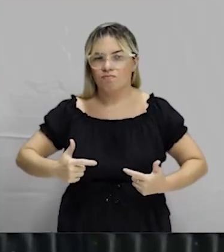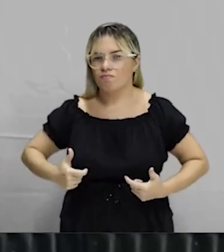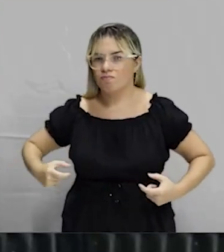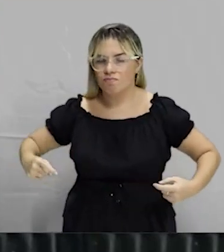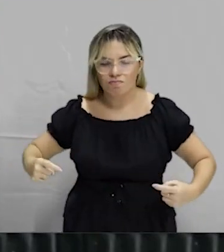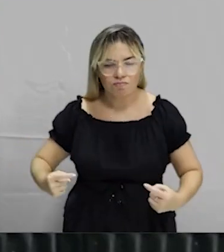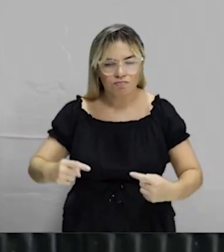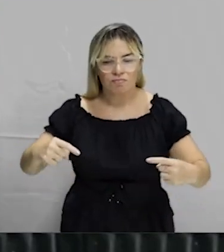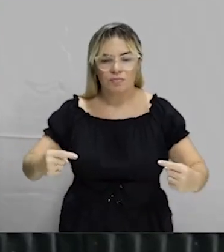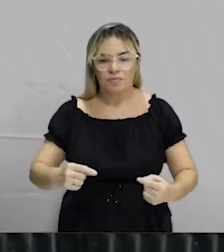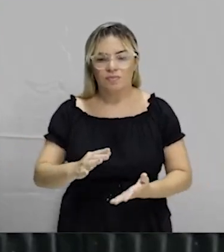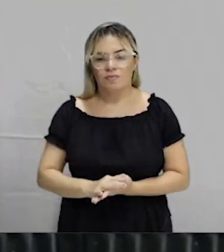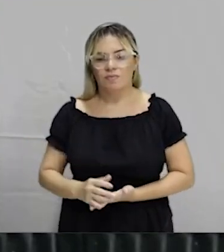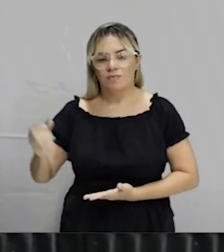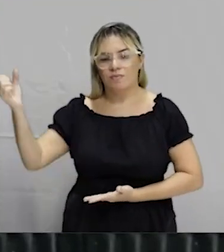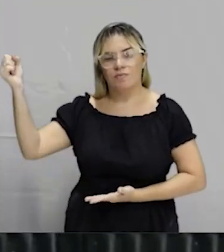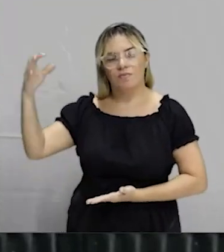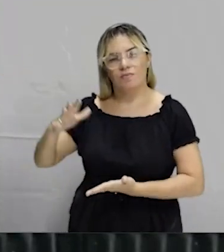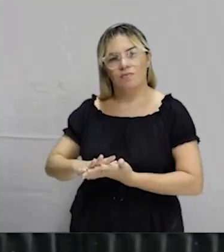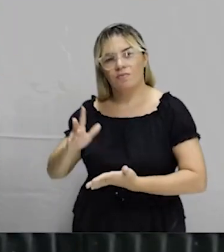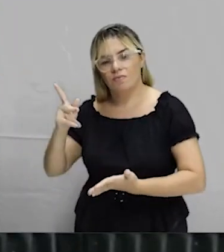verdade, dos